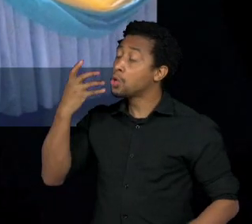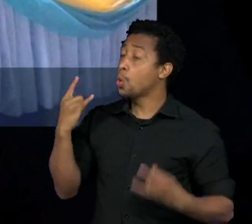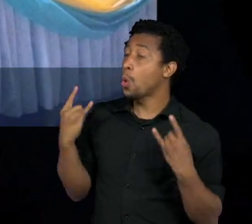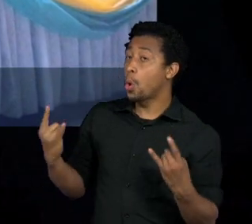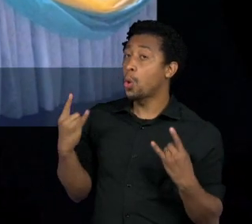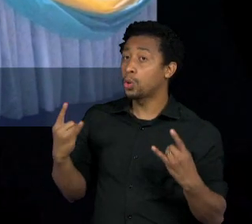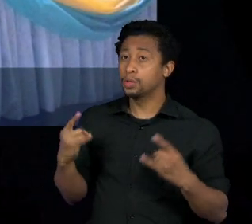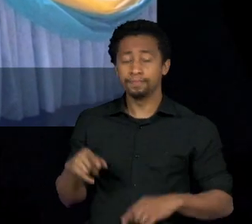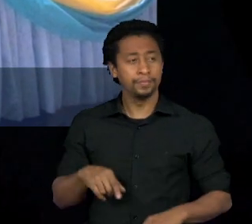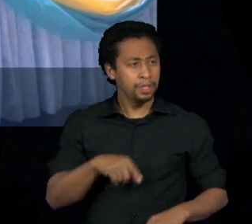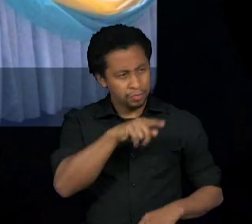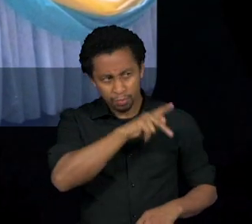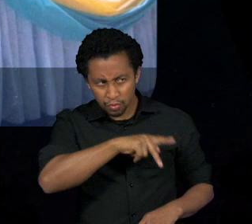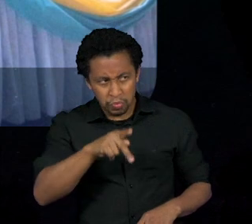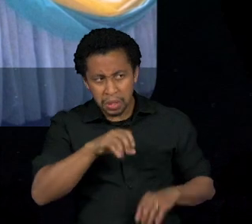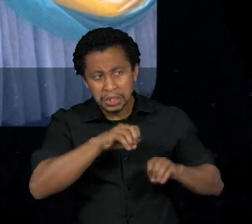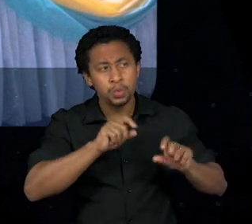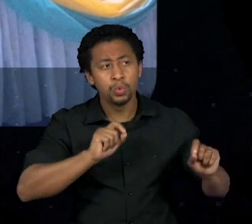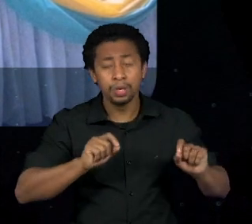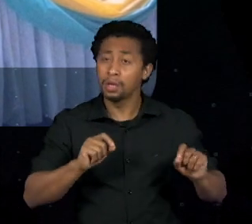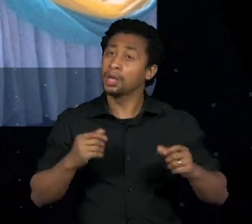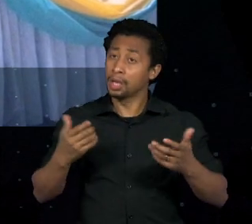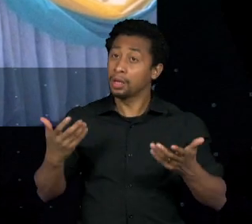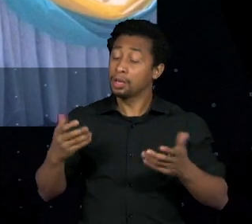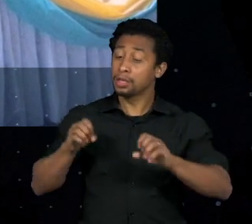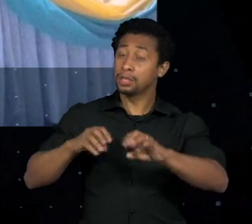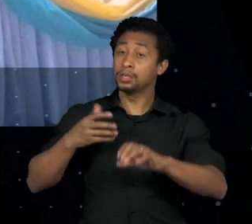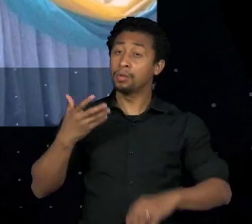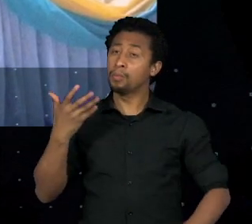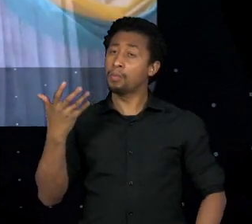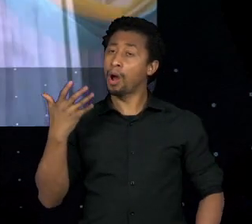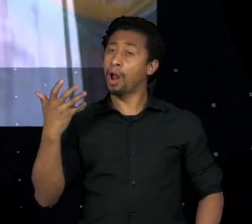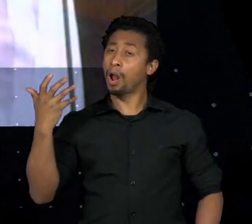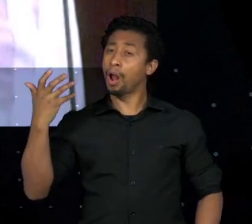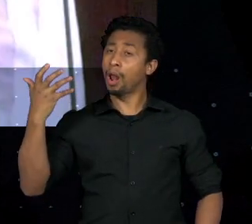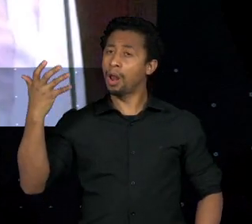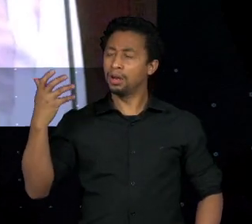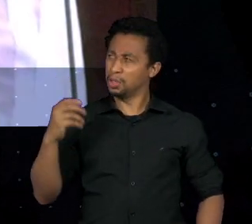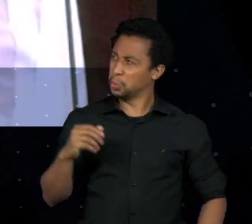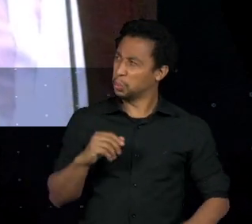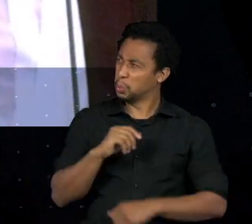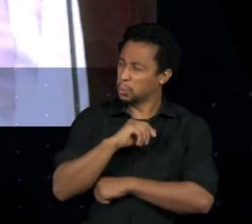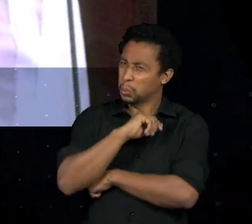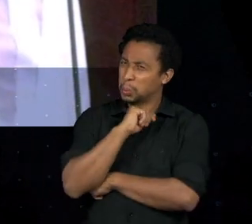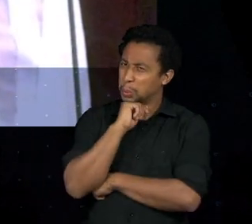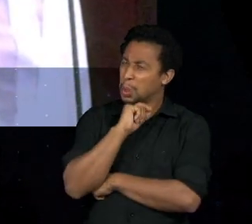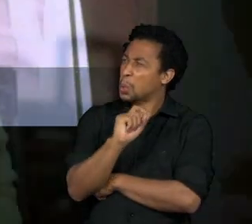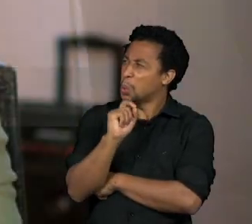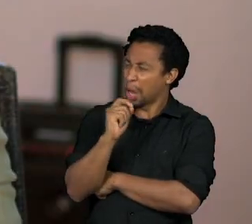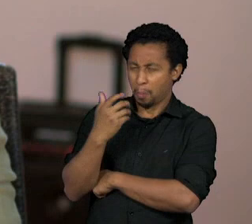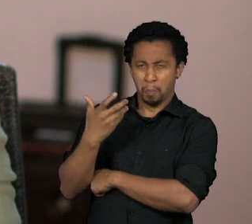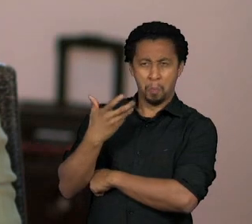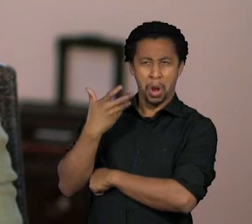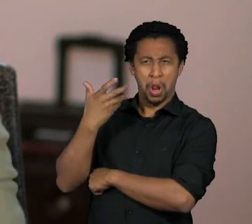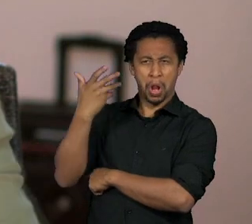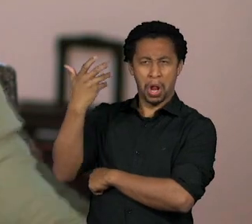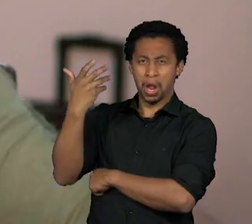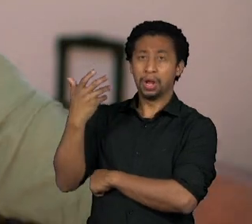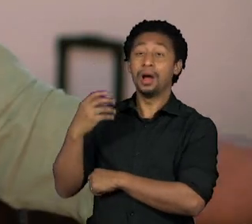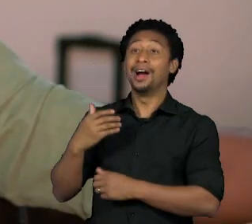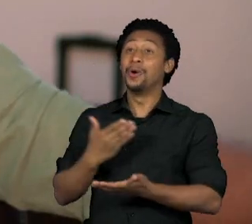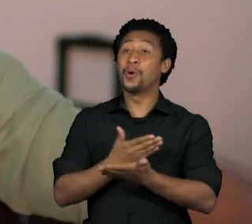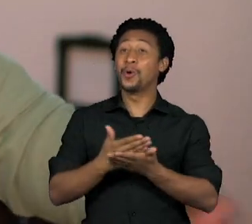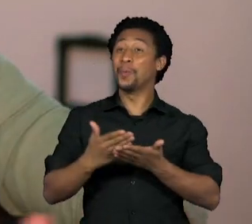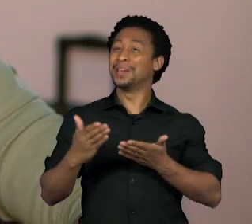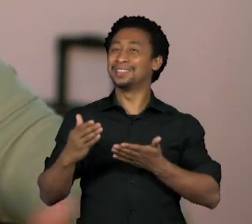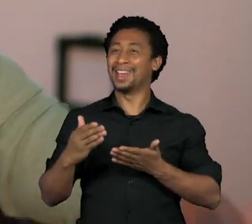falou, eu sou professora de canto lírico. Aí eu falei, canto lírico? Canto lírico é aquele Pavarotti? E comecei, oh